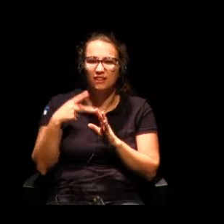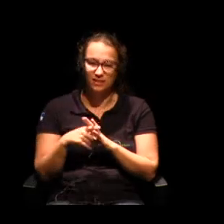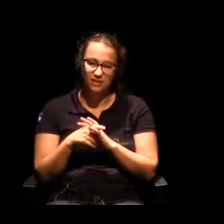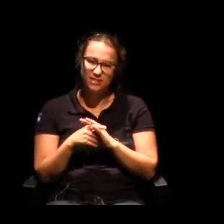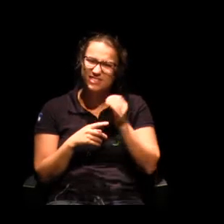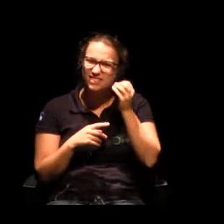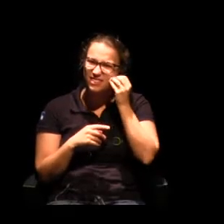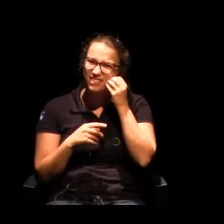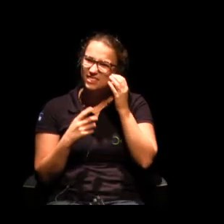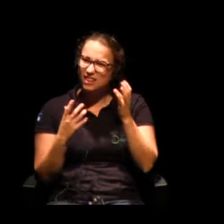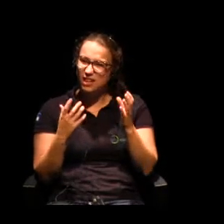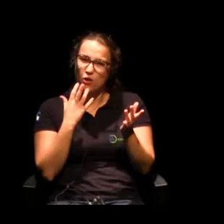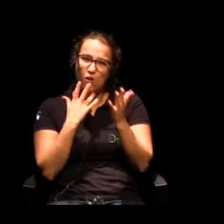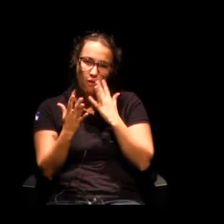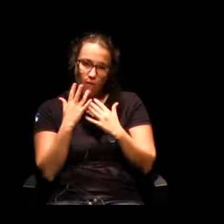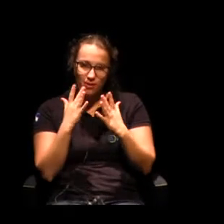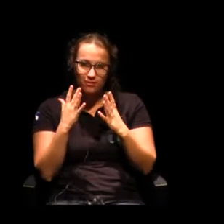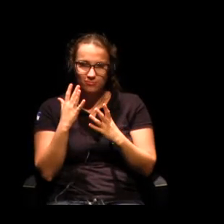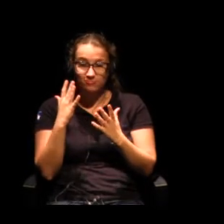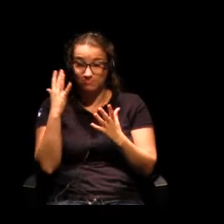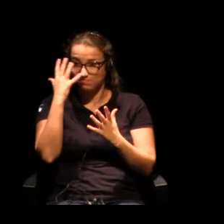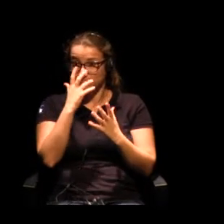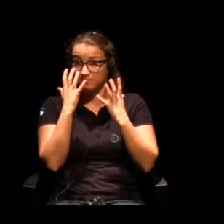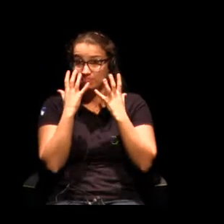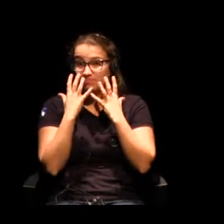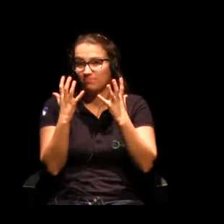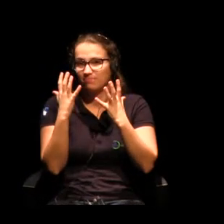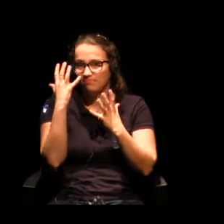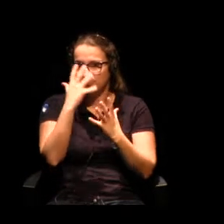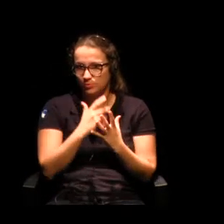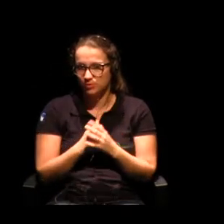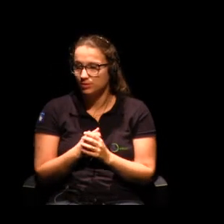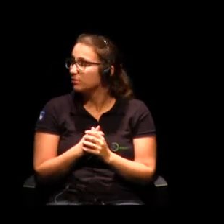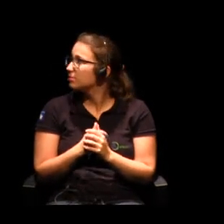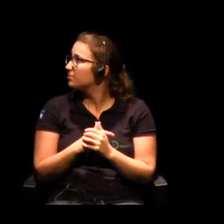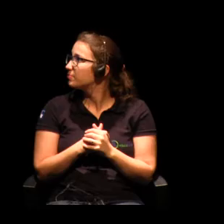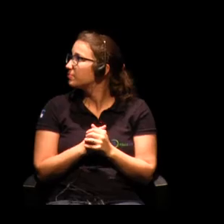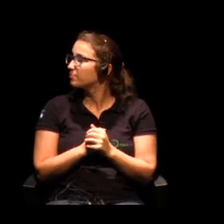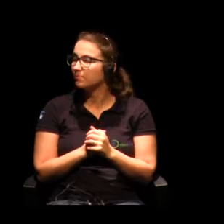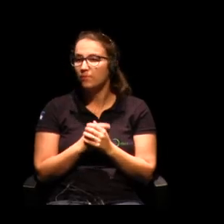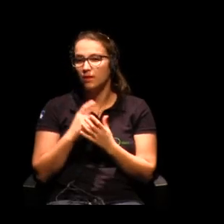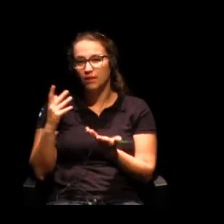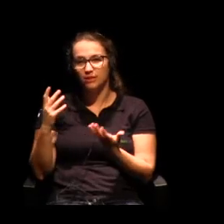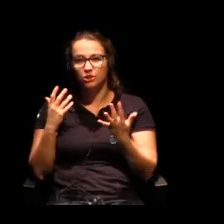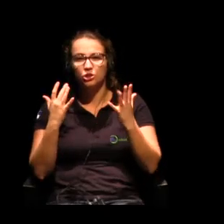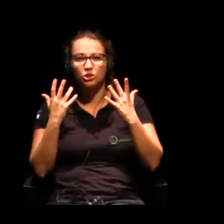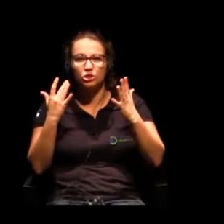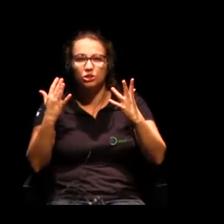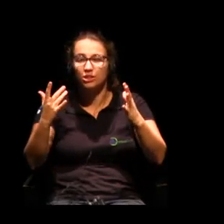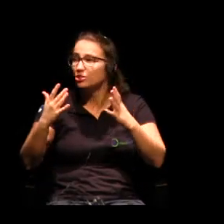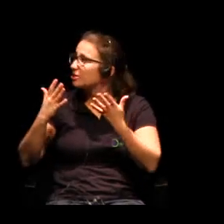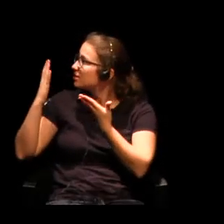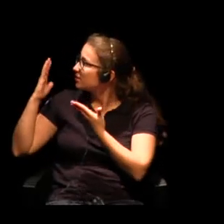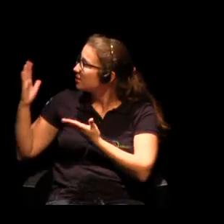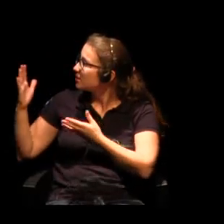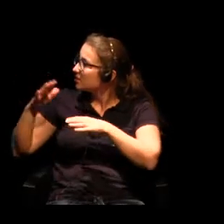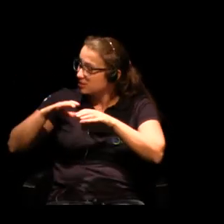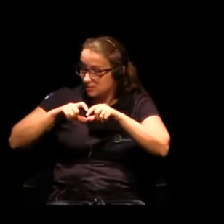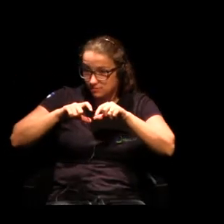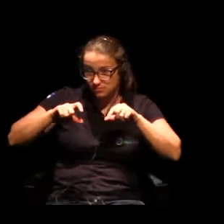criar esse jogo de cores. Estamos aqui vendo